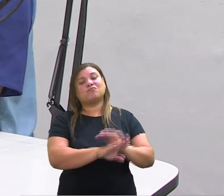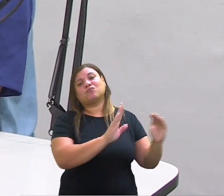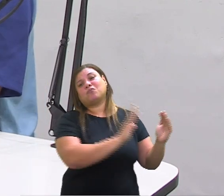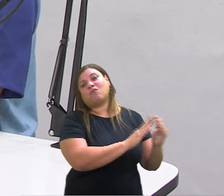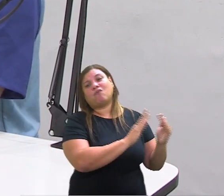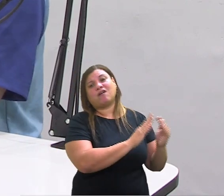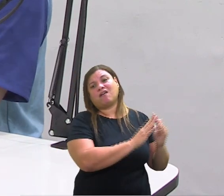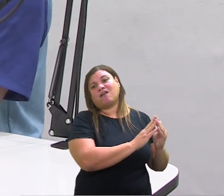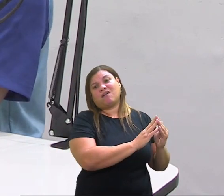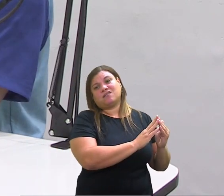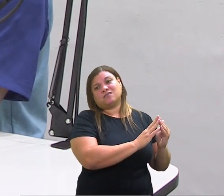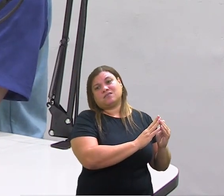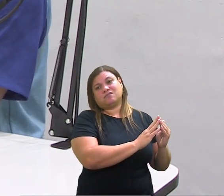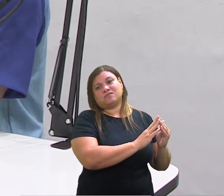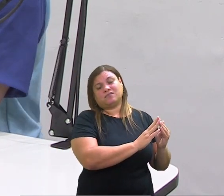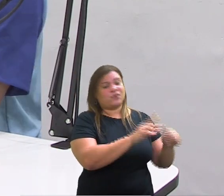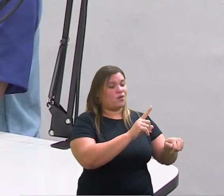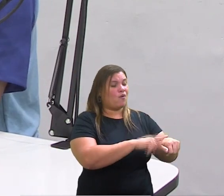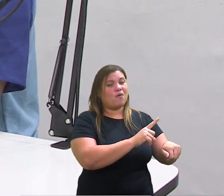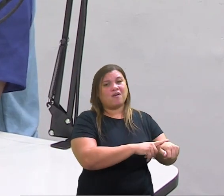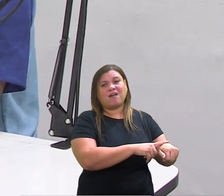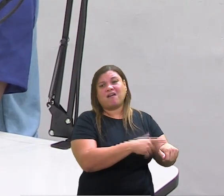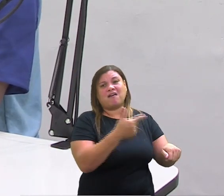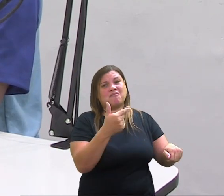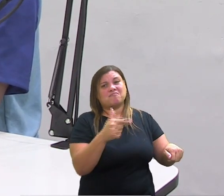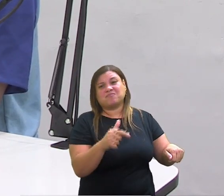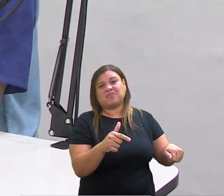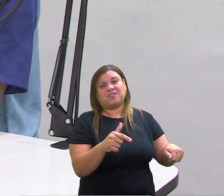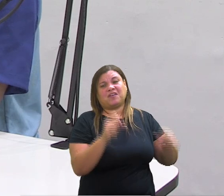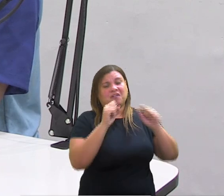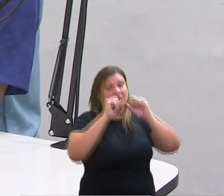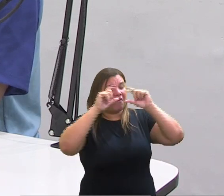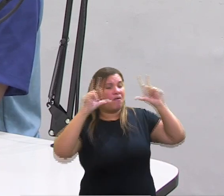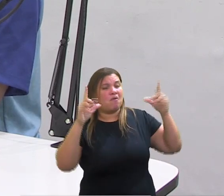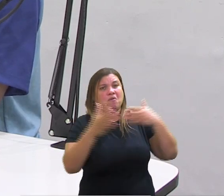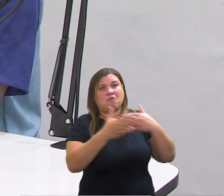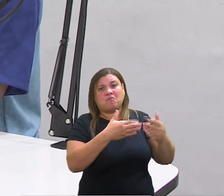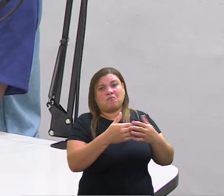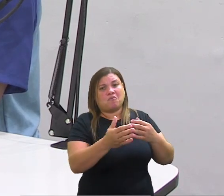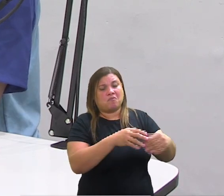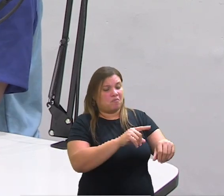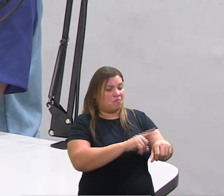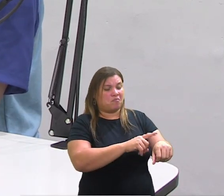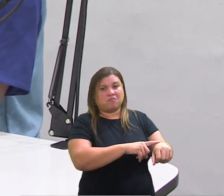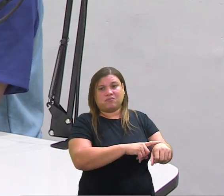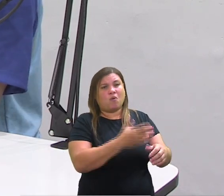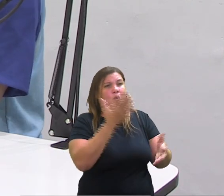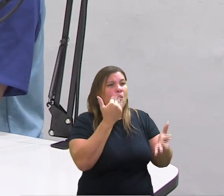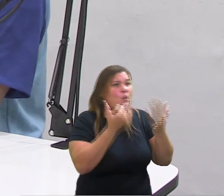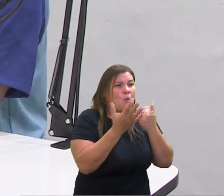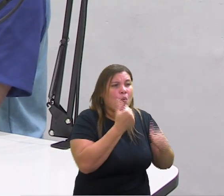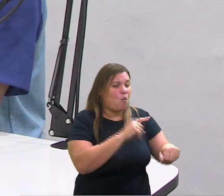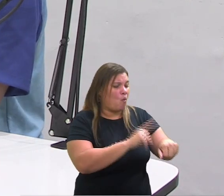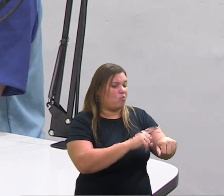consegue conviver muito com os seus pais. Conviver mais um pouco com os seus pais. Também ter disciplina,